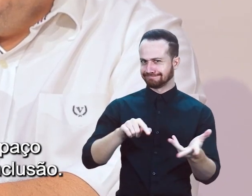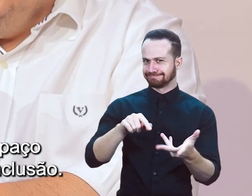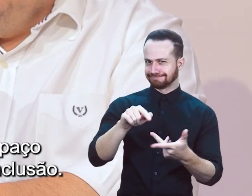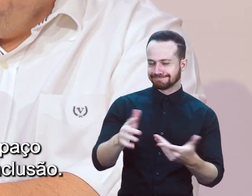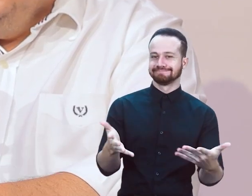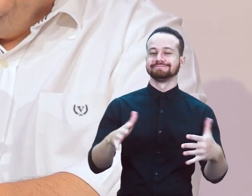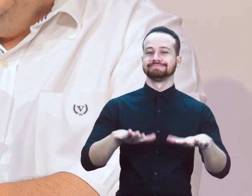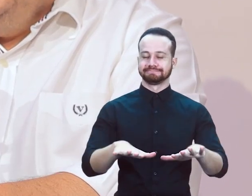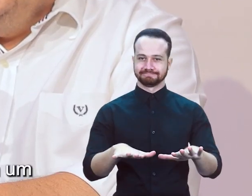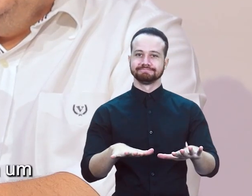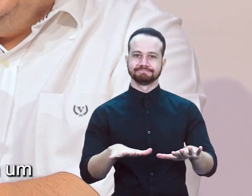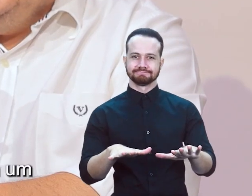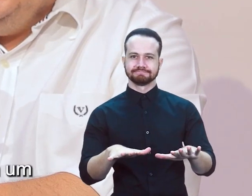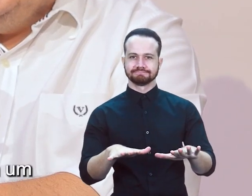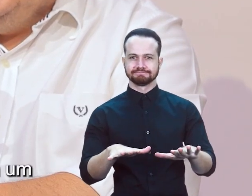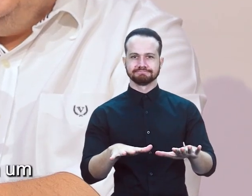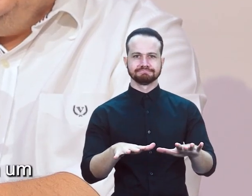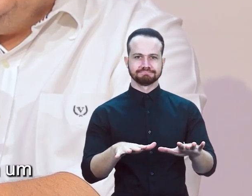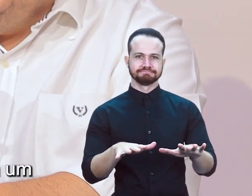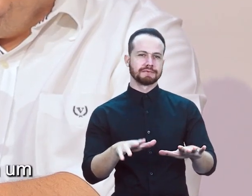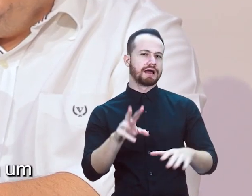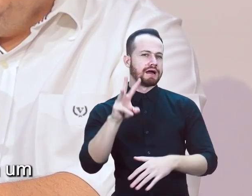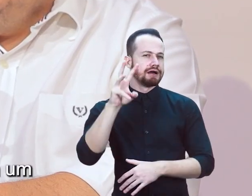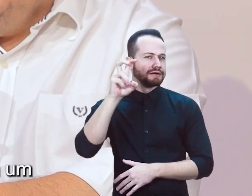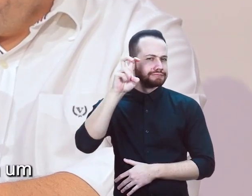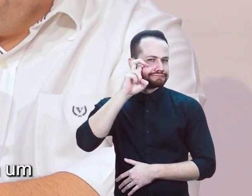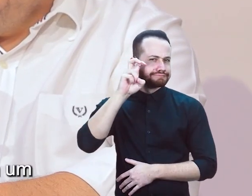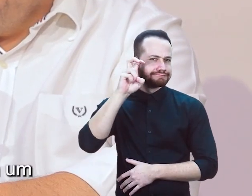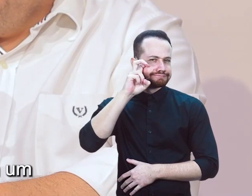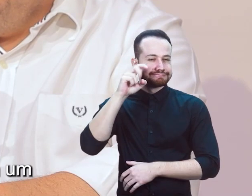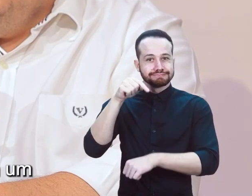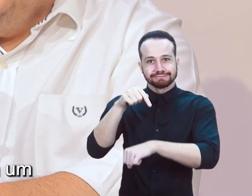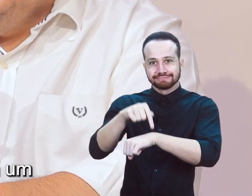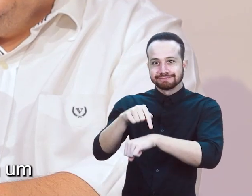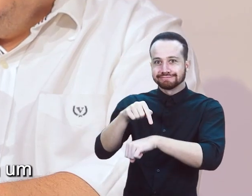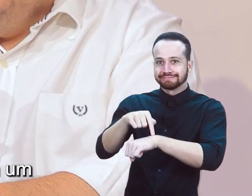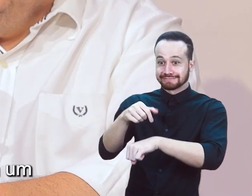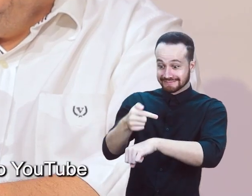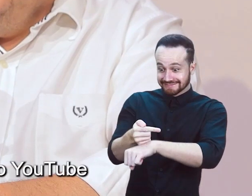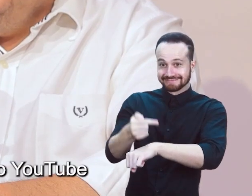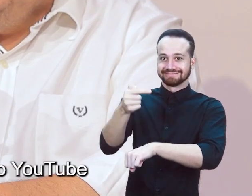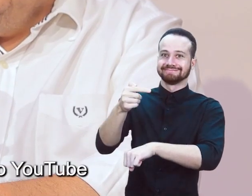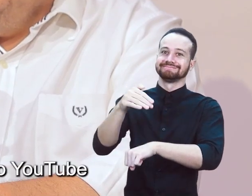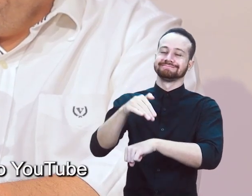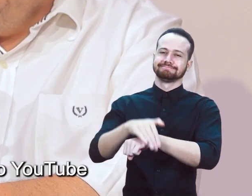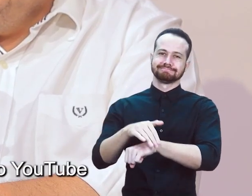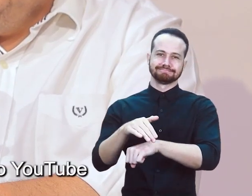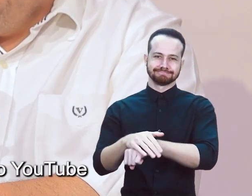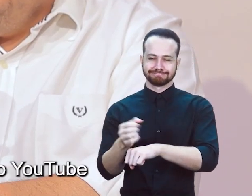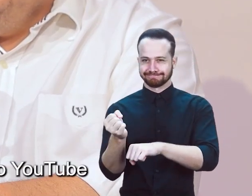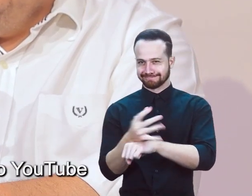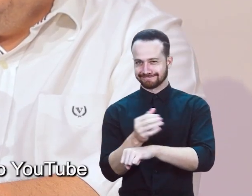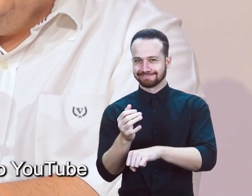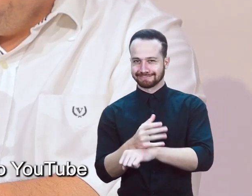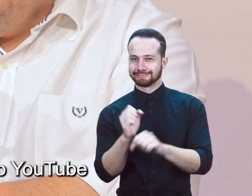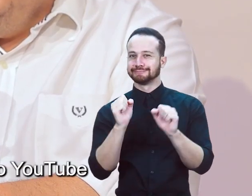diversidade e inclusão. Todas as quintas-feiras, às 19 horas, um novo episódio e você pode nos